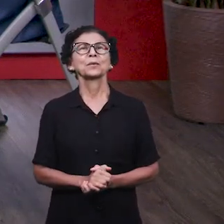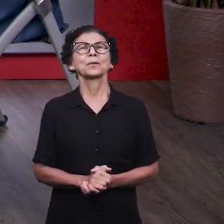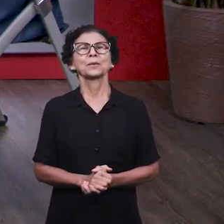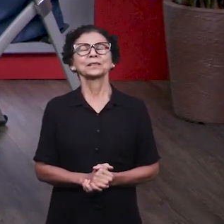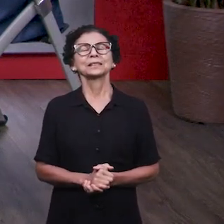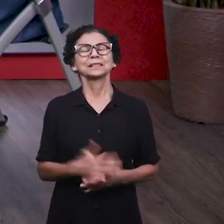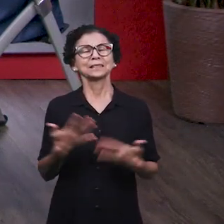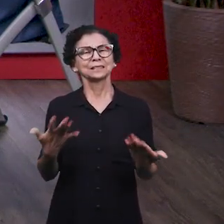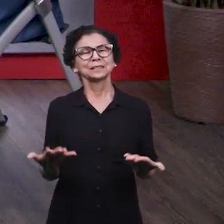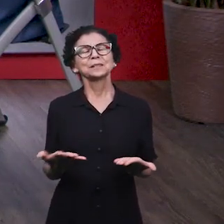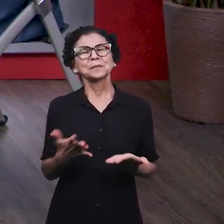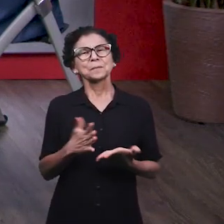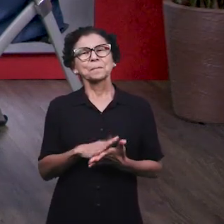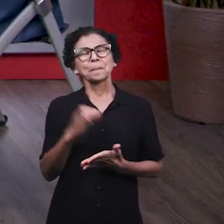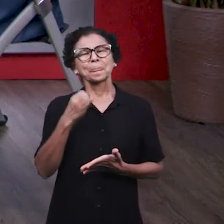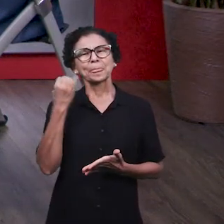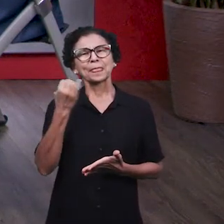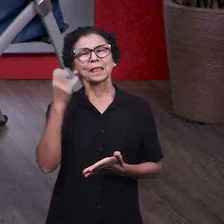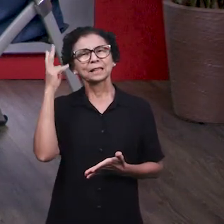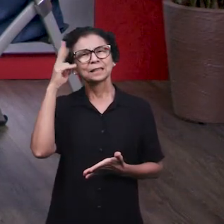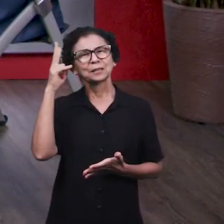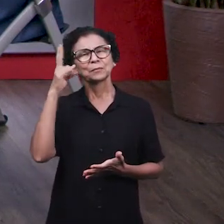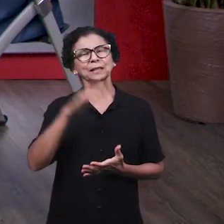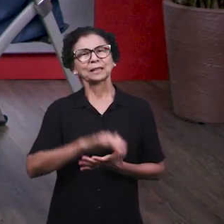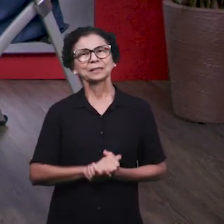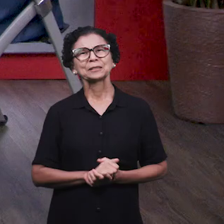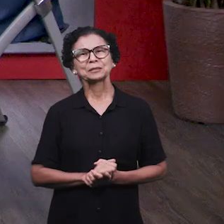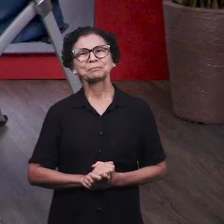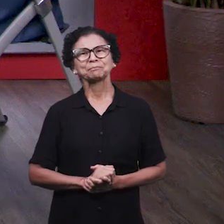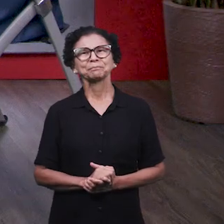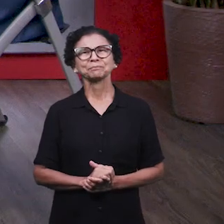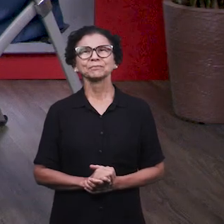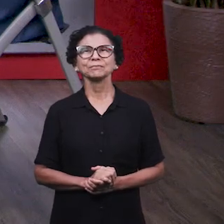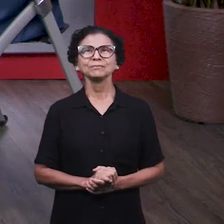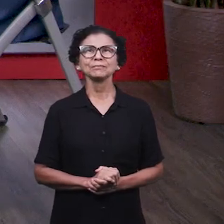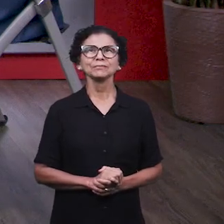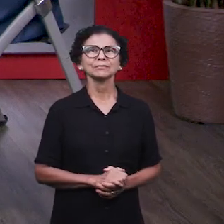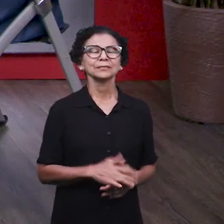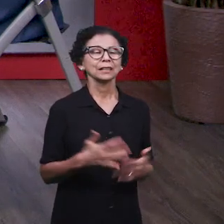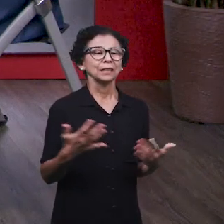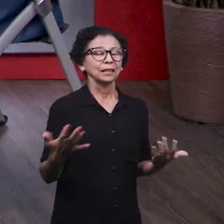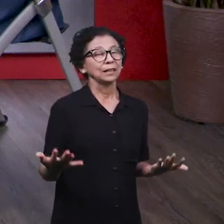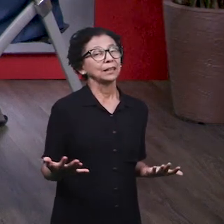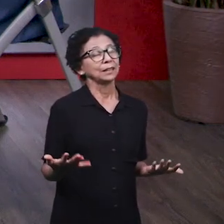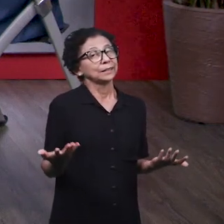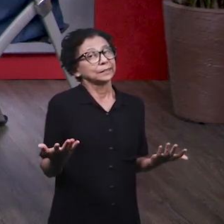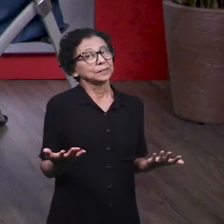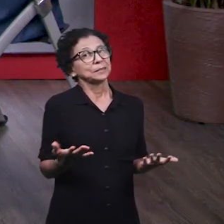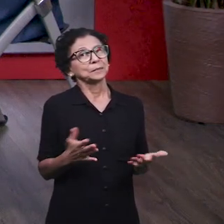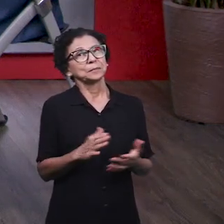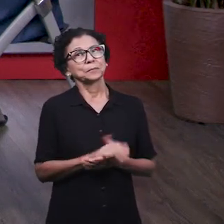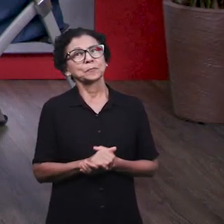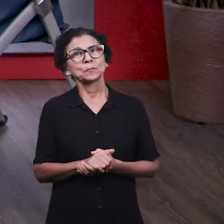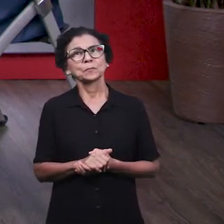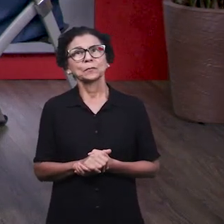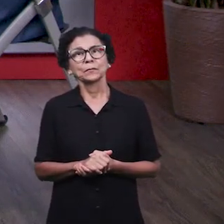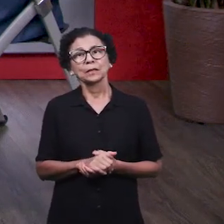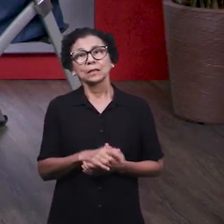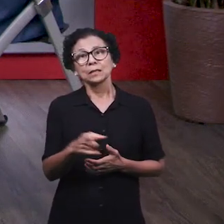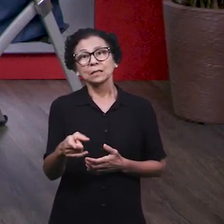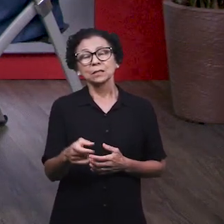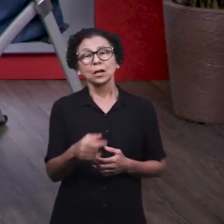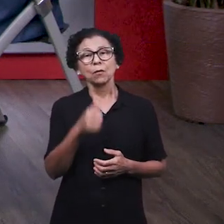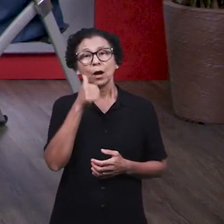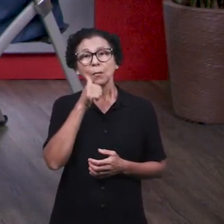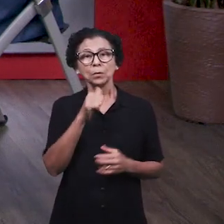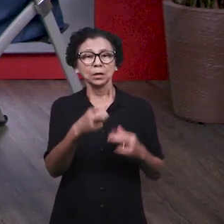relembrar e de dizer como vale a pena lutar. até então era algo que ficaria limitado apenas à sanção,